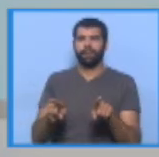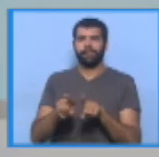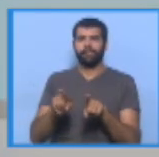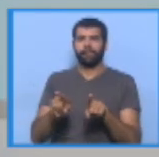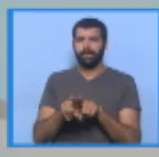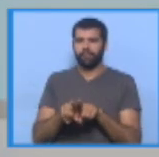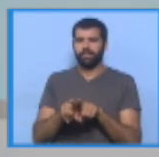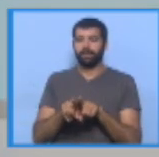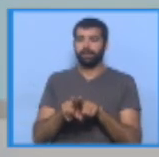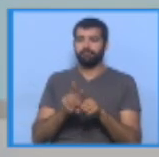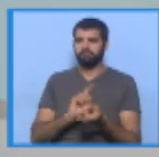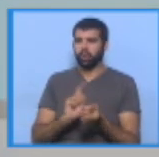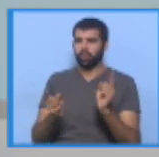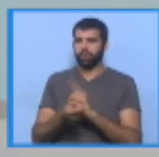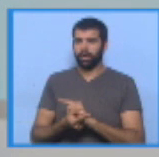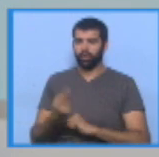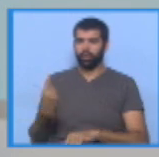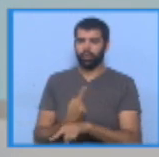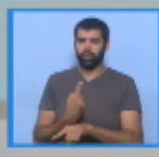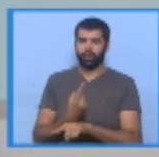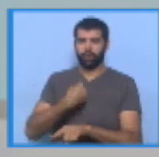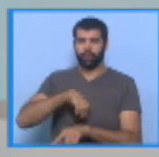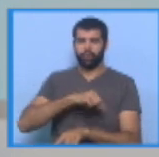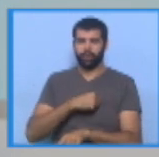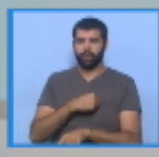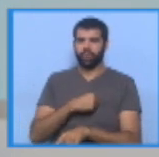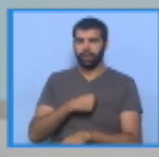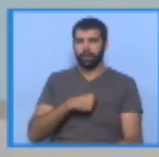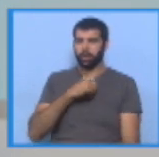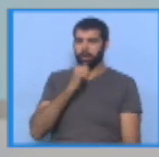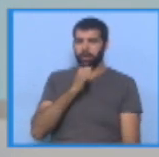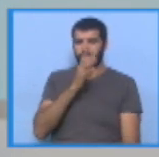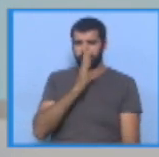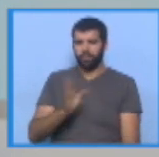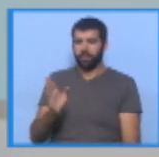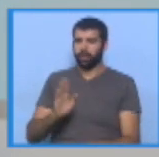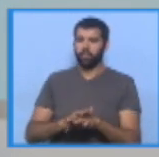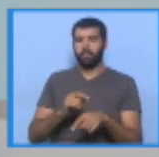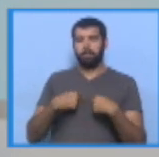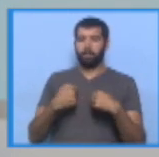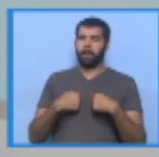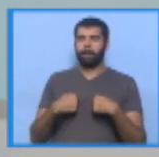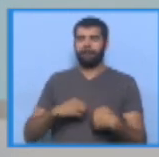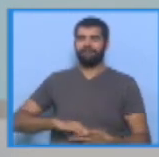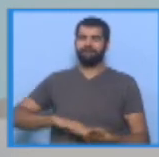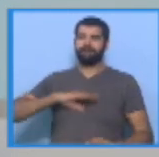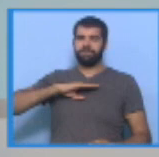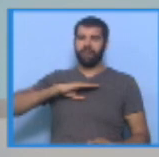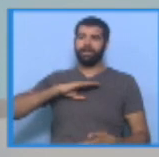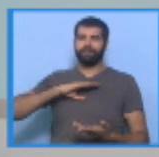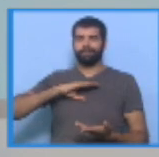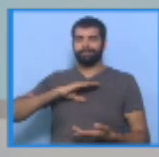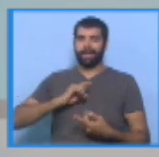total contraciclo com aquilo em que estamos habituados, porque o eu incha em vez de se